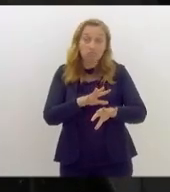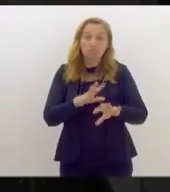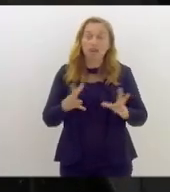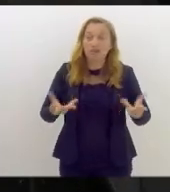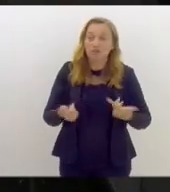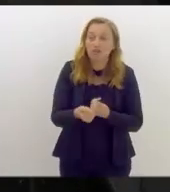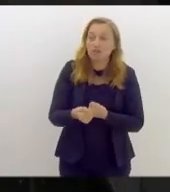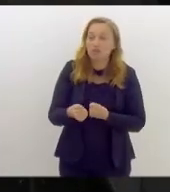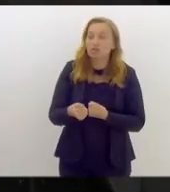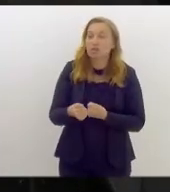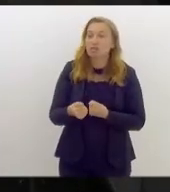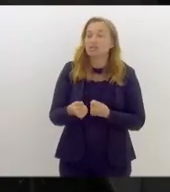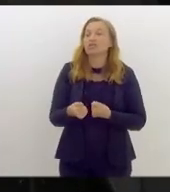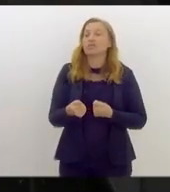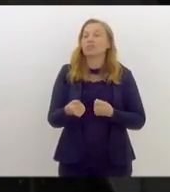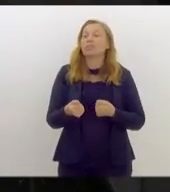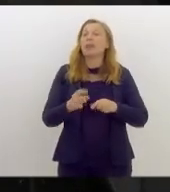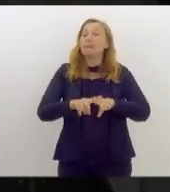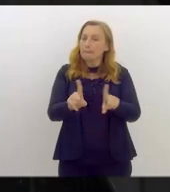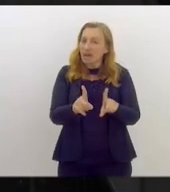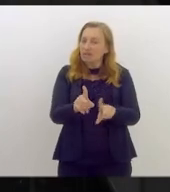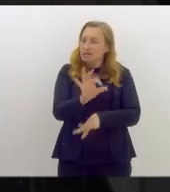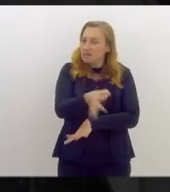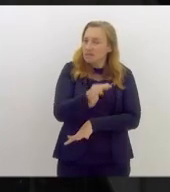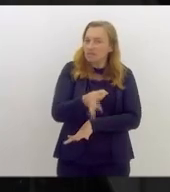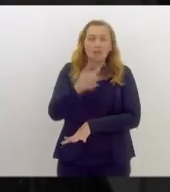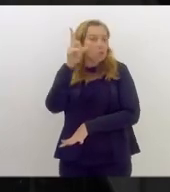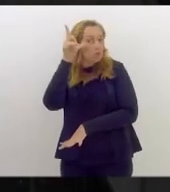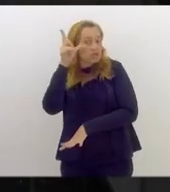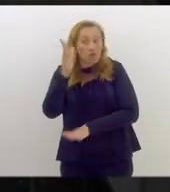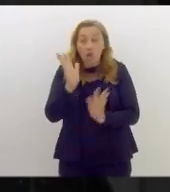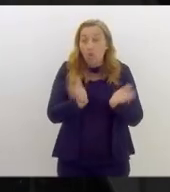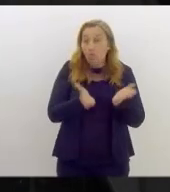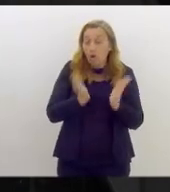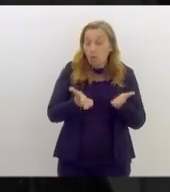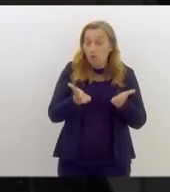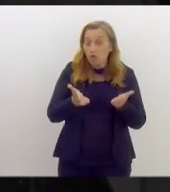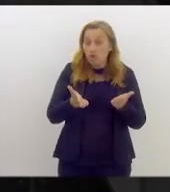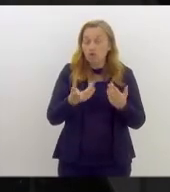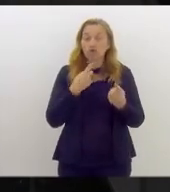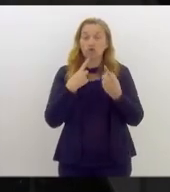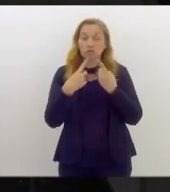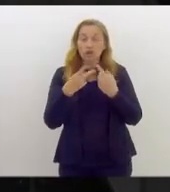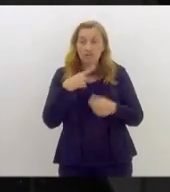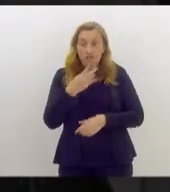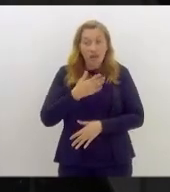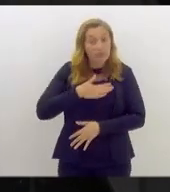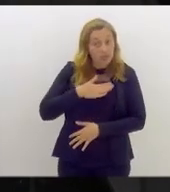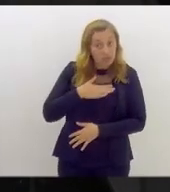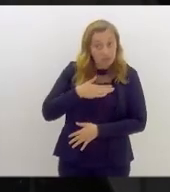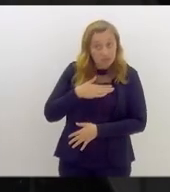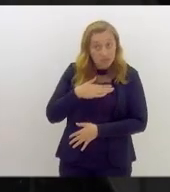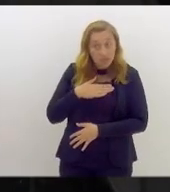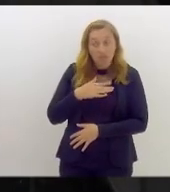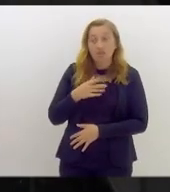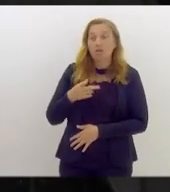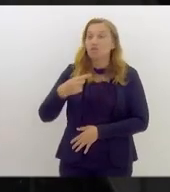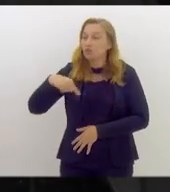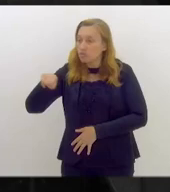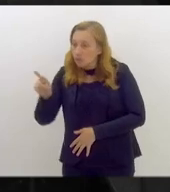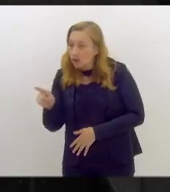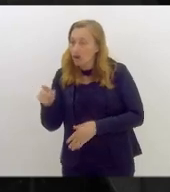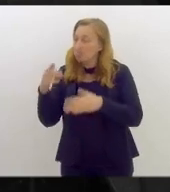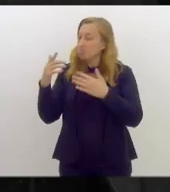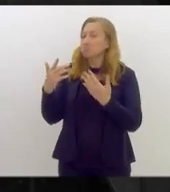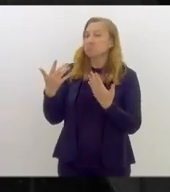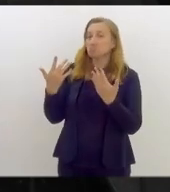comunicam mas evidentemente Lucinha que hoje uma parte dos discursos inclusive meu eu levei lá uma Moção da nossa casa uma Moção